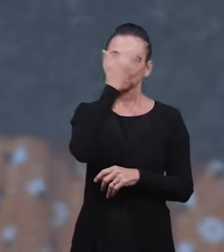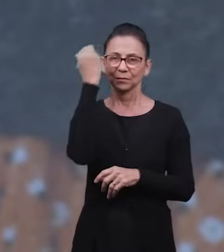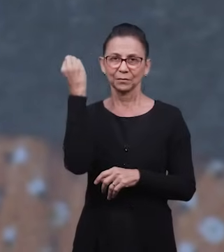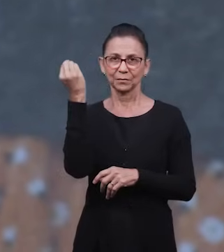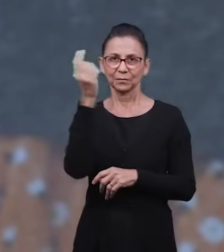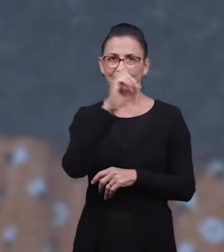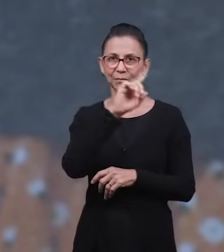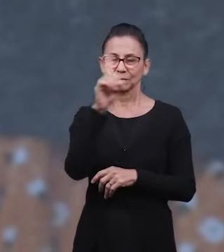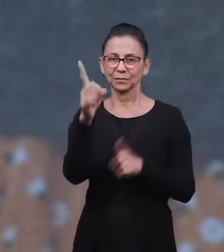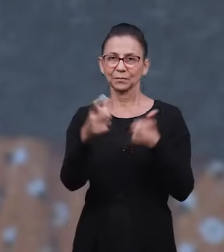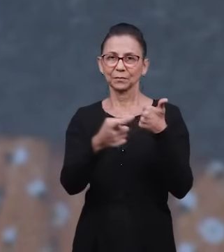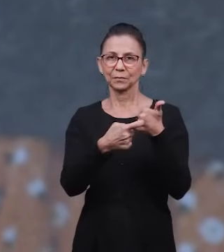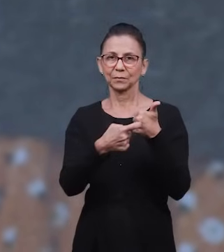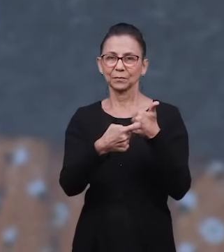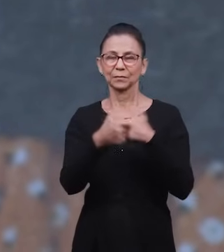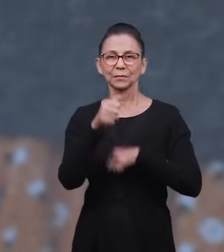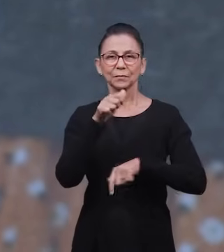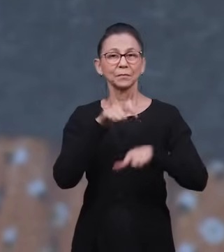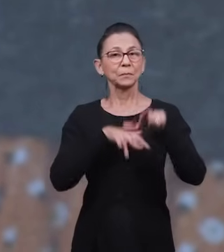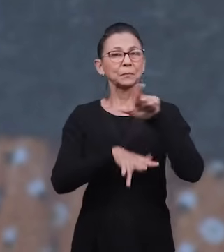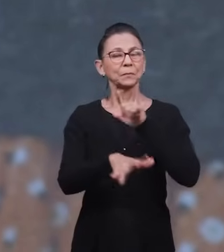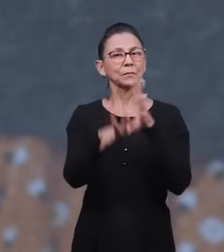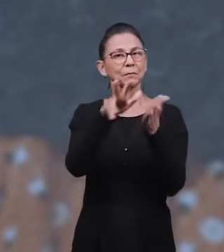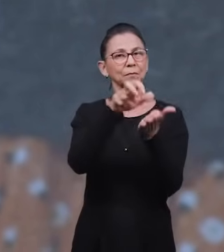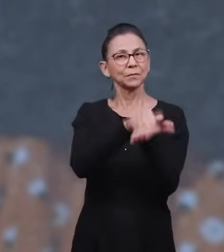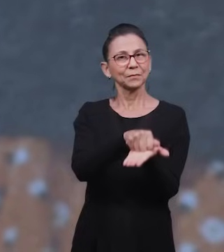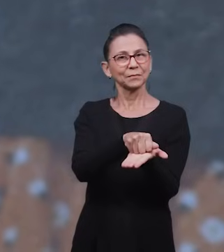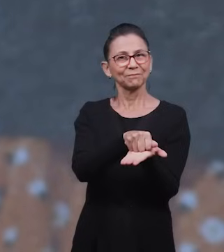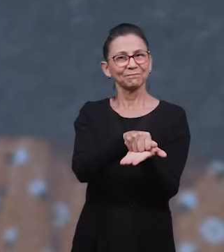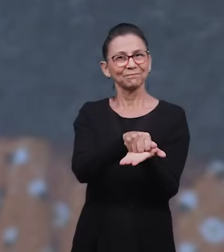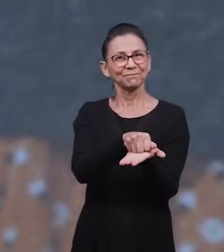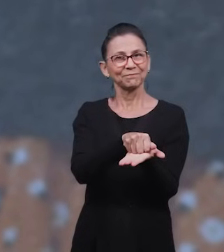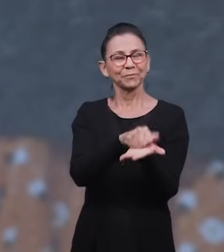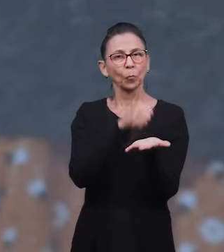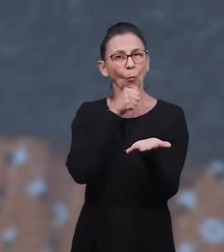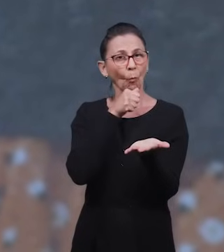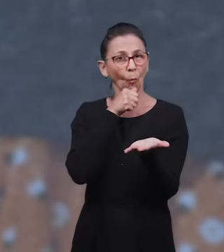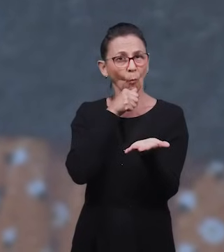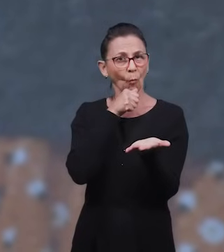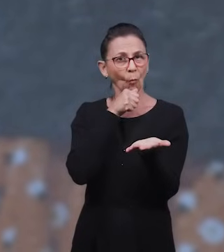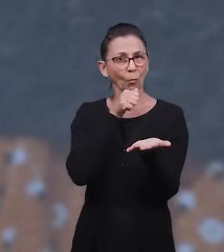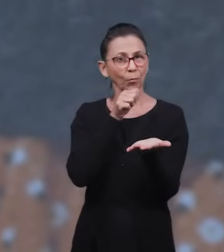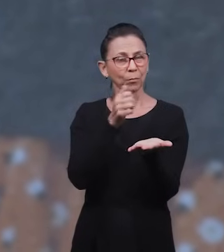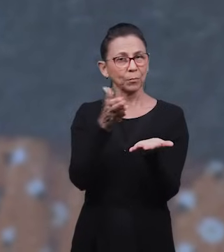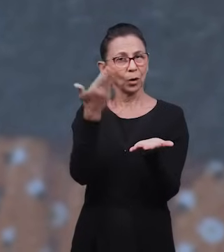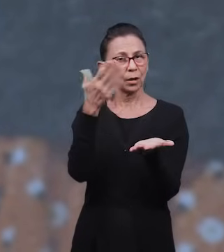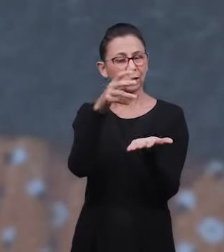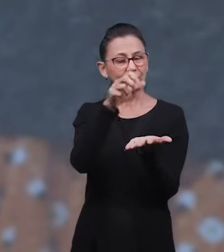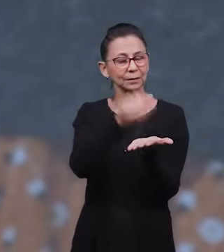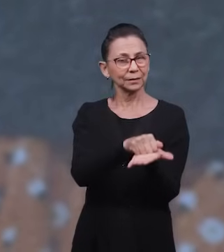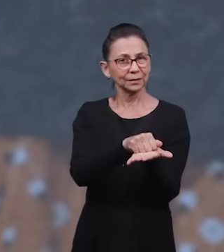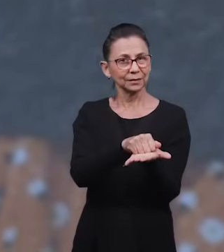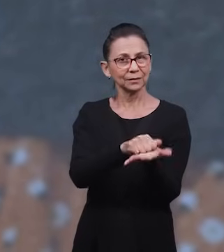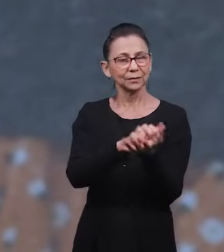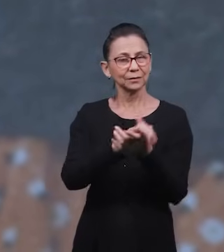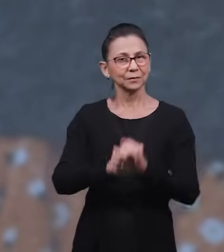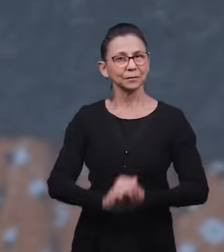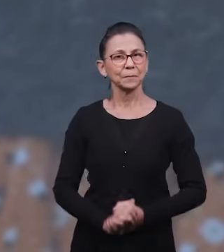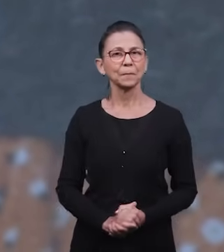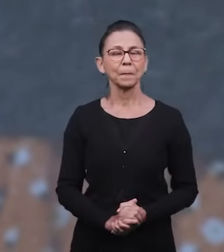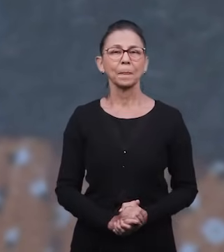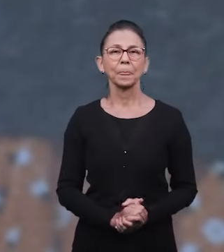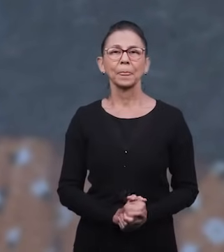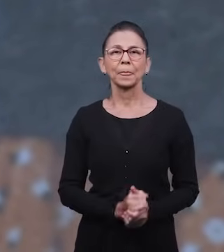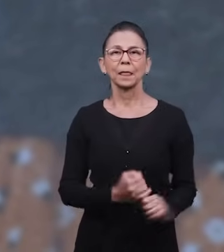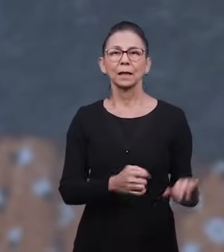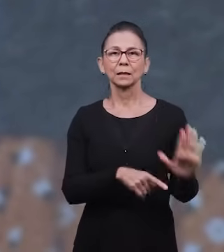programa. Não se esqueça, curta, compartilhe, se inscreva no canal se você ainda não é inscrito, porque